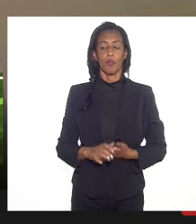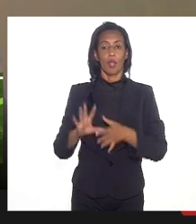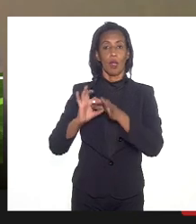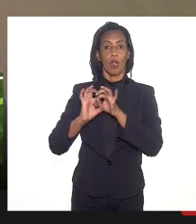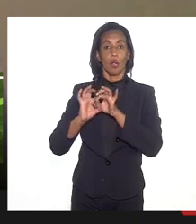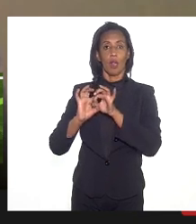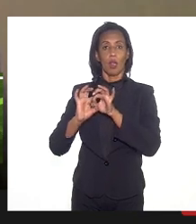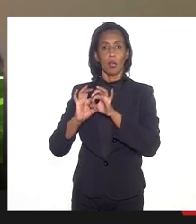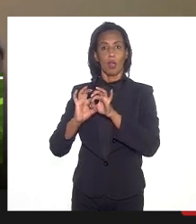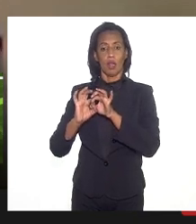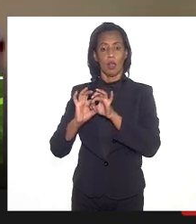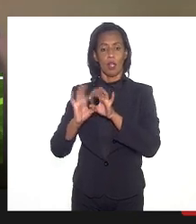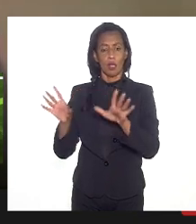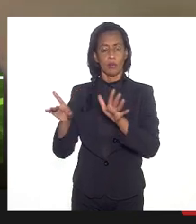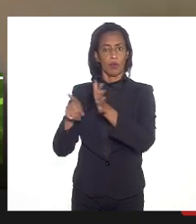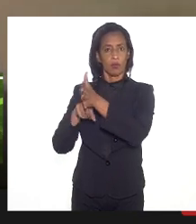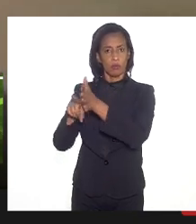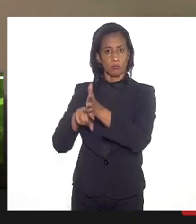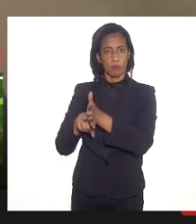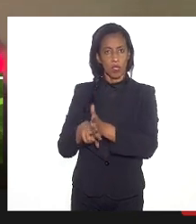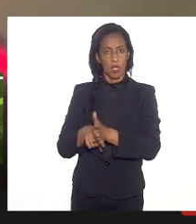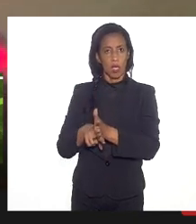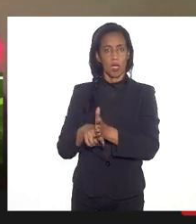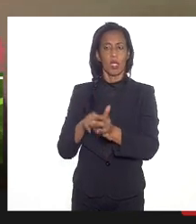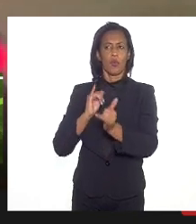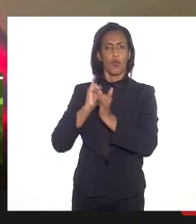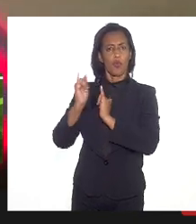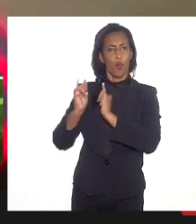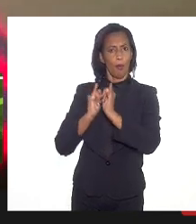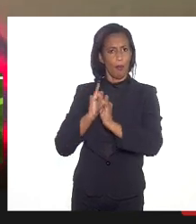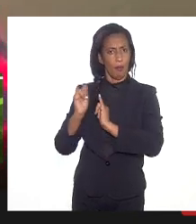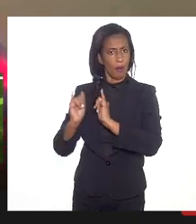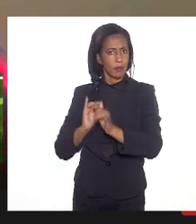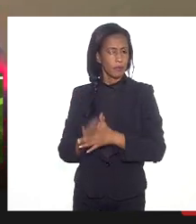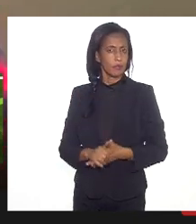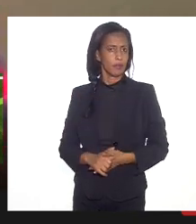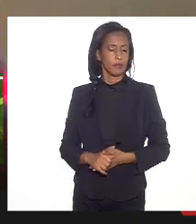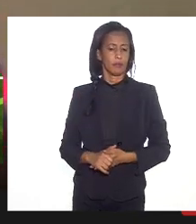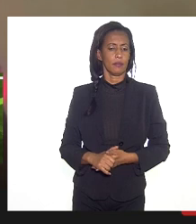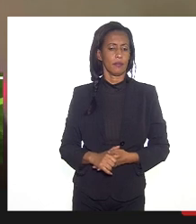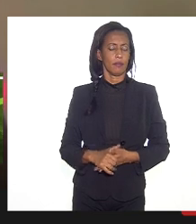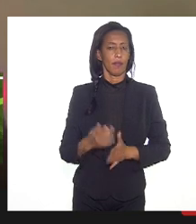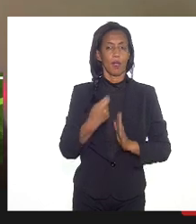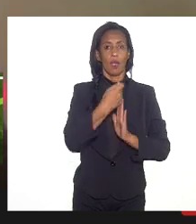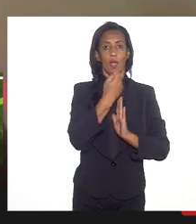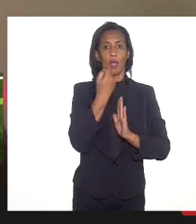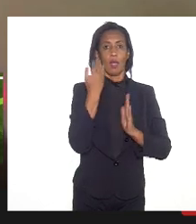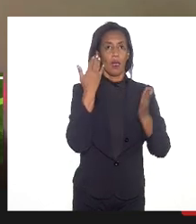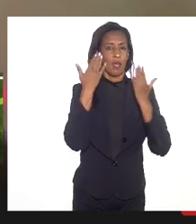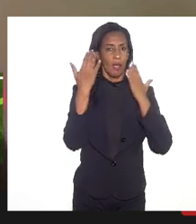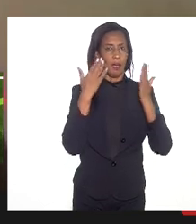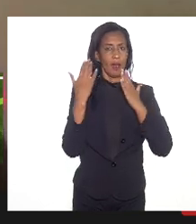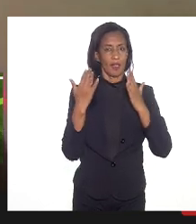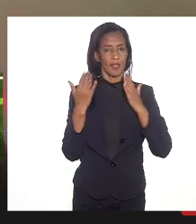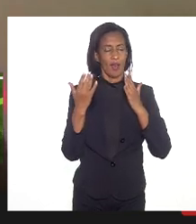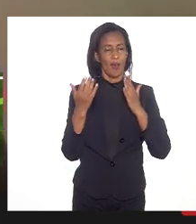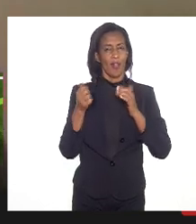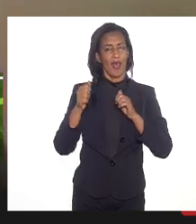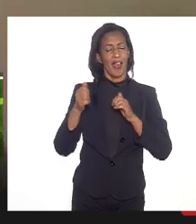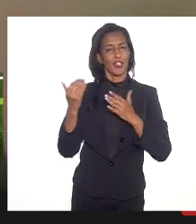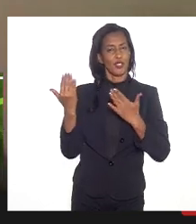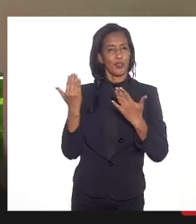livre, informada, em relação às medidas